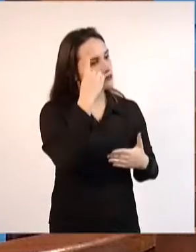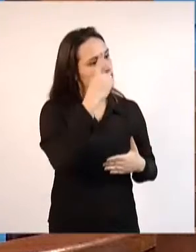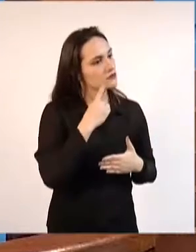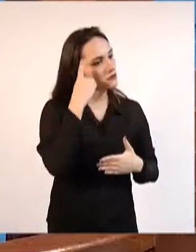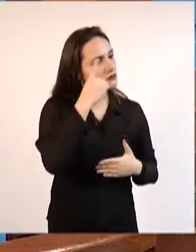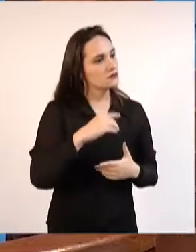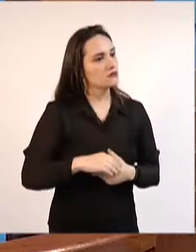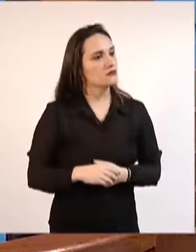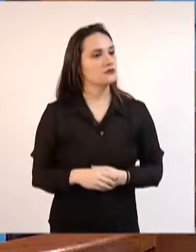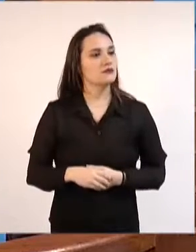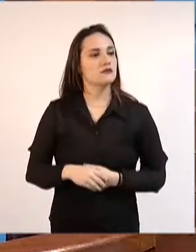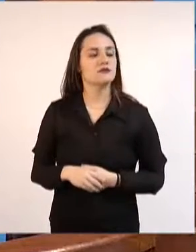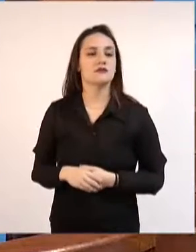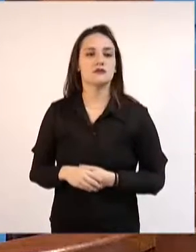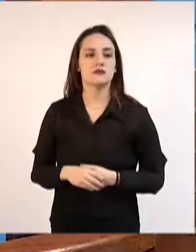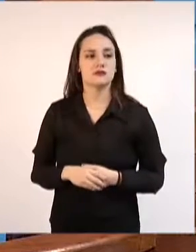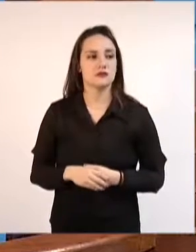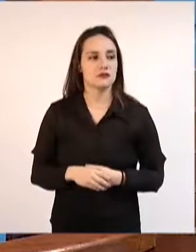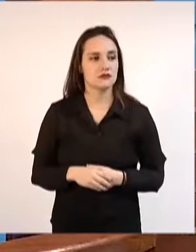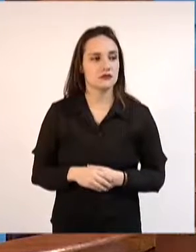deputado.